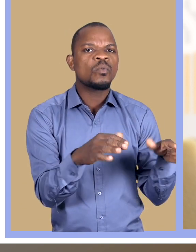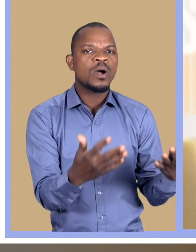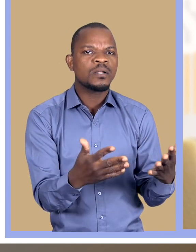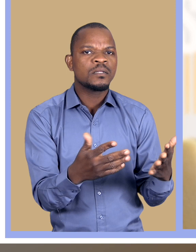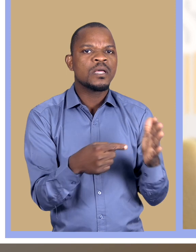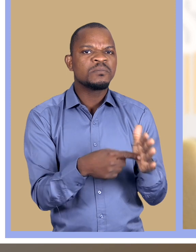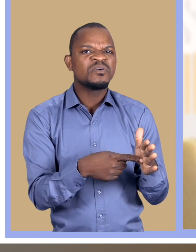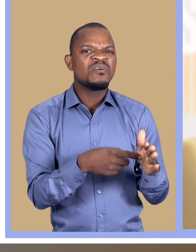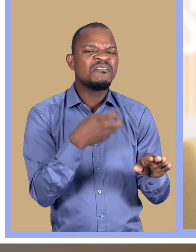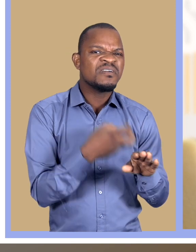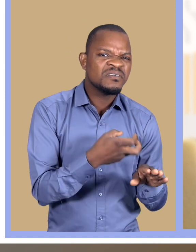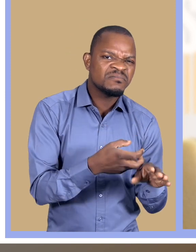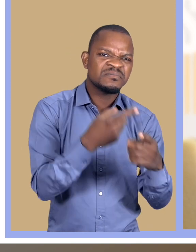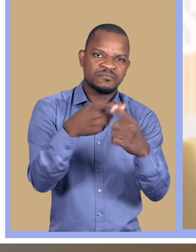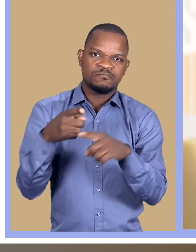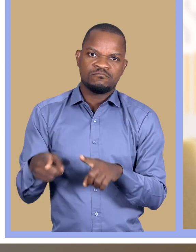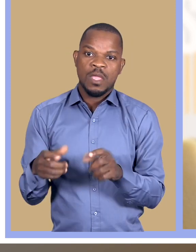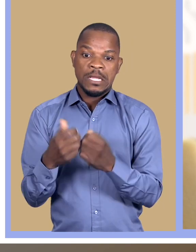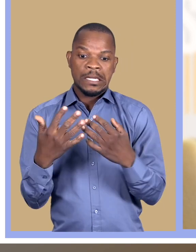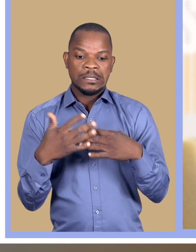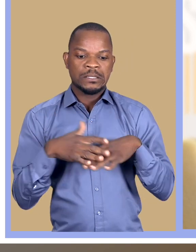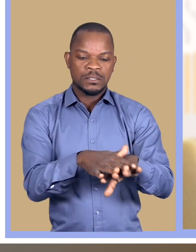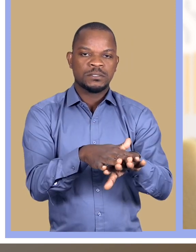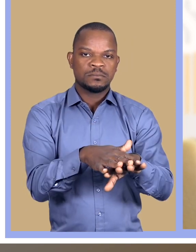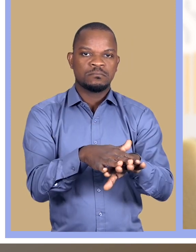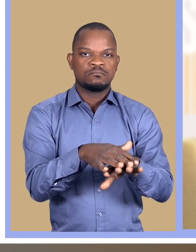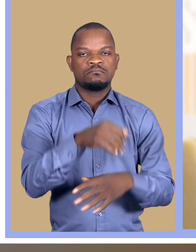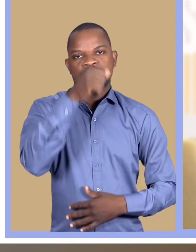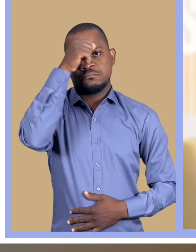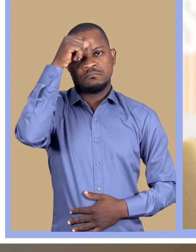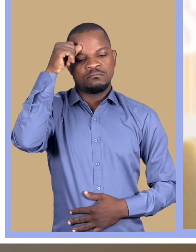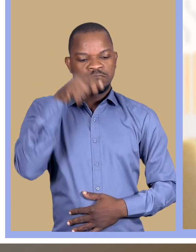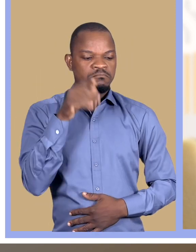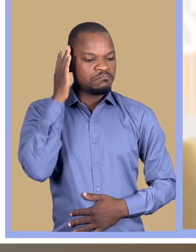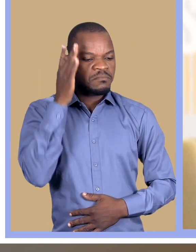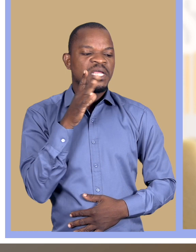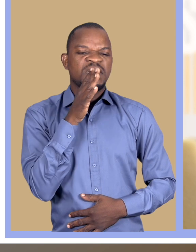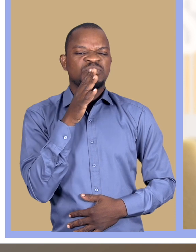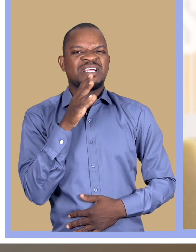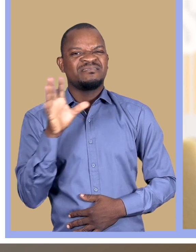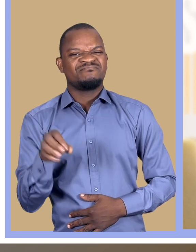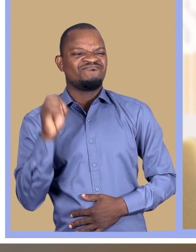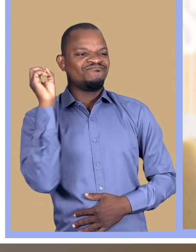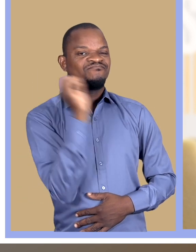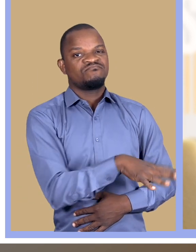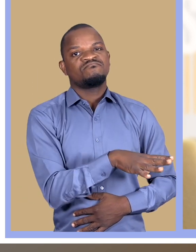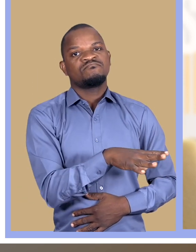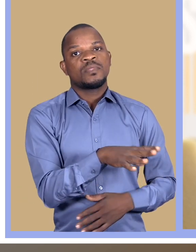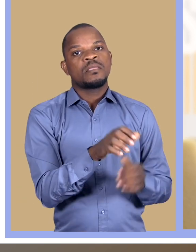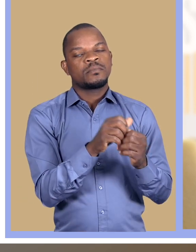com o metal, o que vamos fazer com... Se misturarmos isso, já não conseguimos ver isso. Pensamos só que é lixo e descartamos.